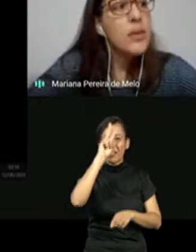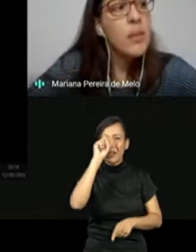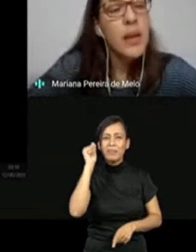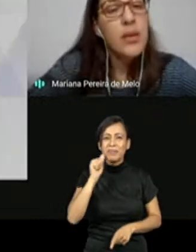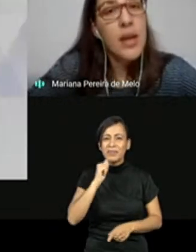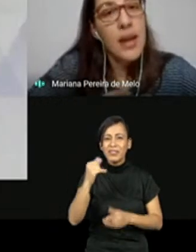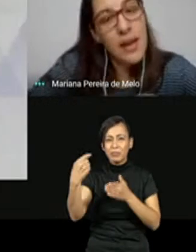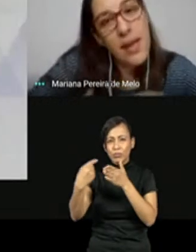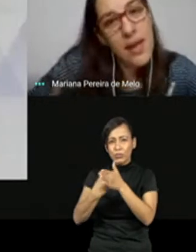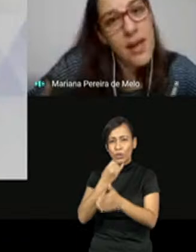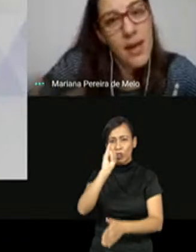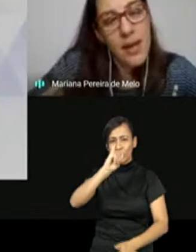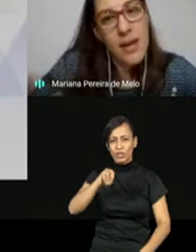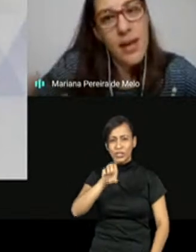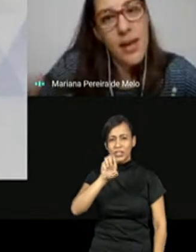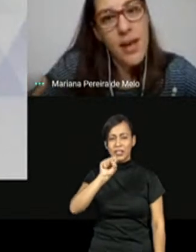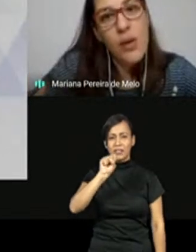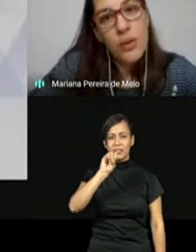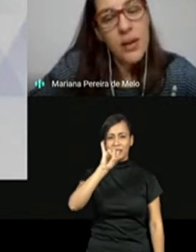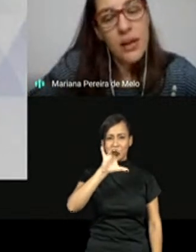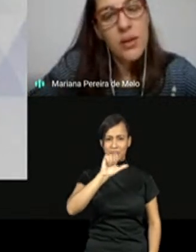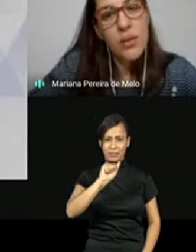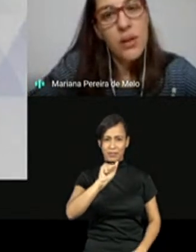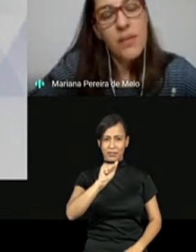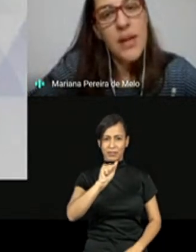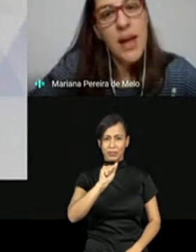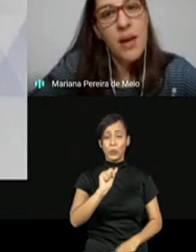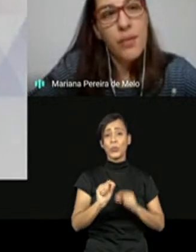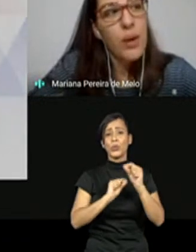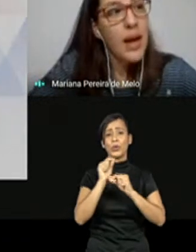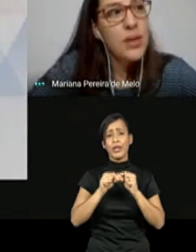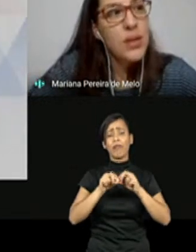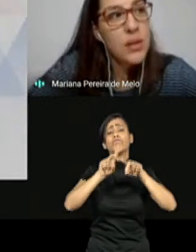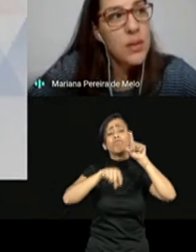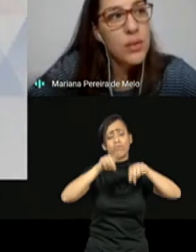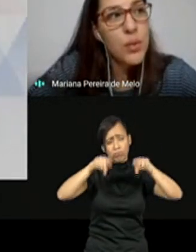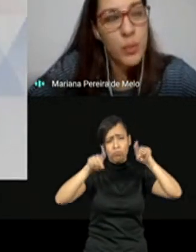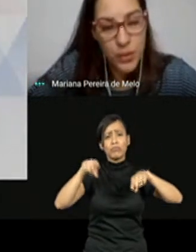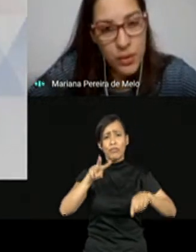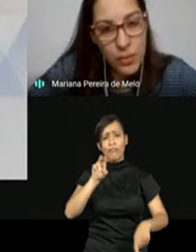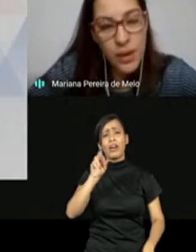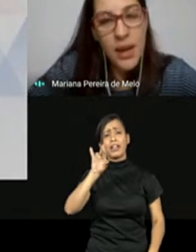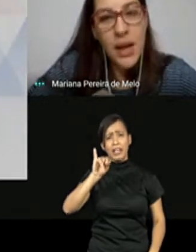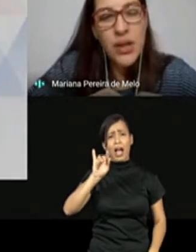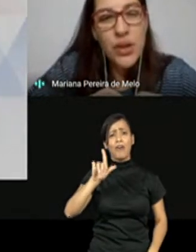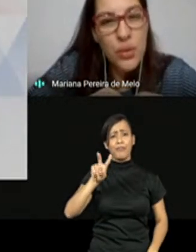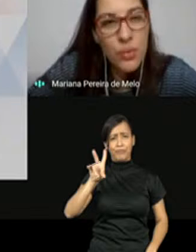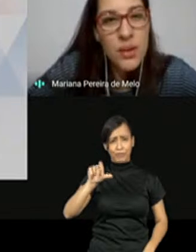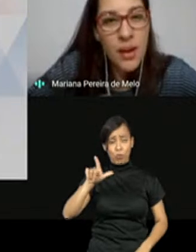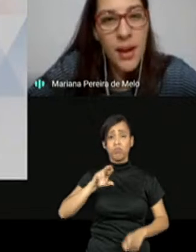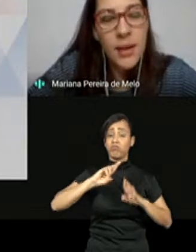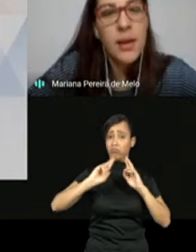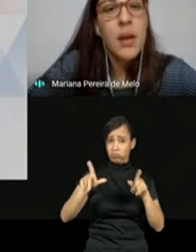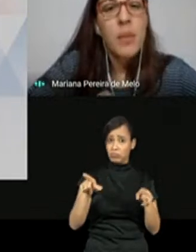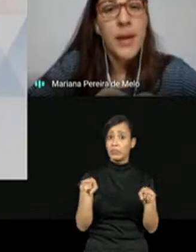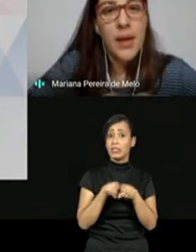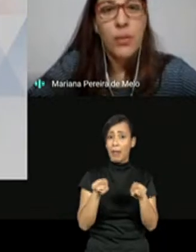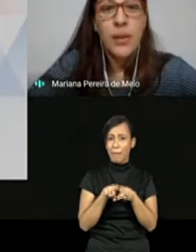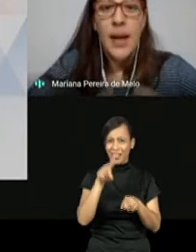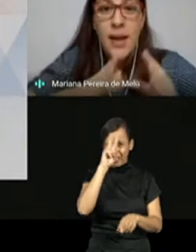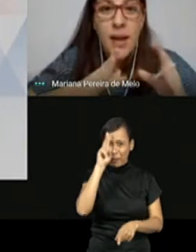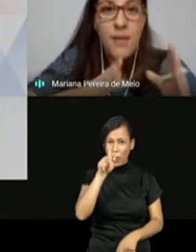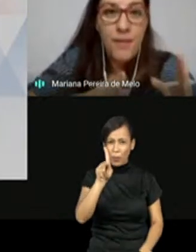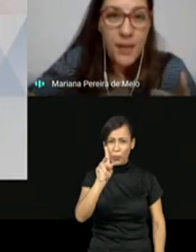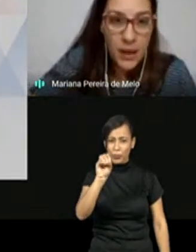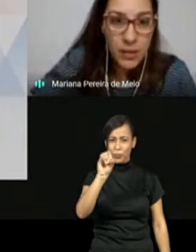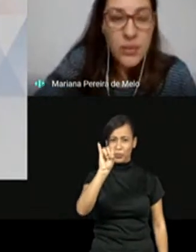é justamente a nossa outra variável. A distribuição de Poisson, a gente usa ela para